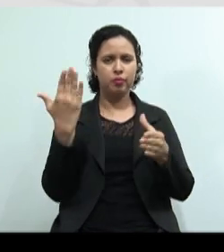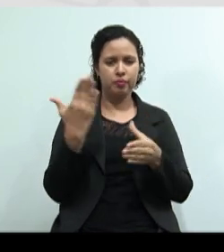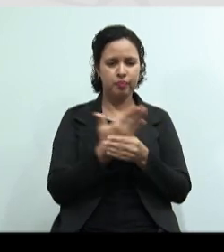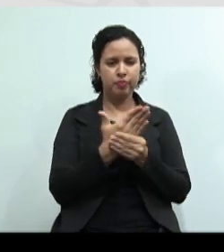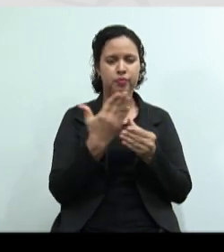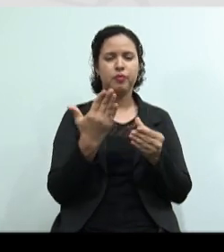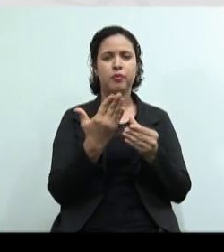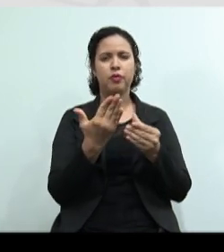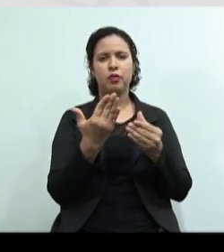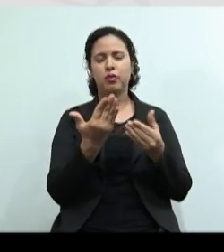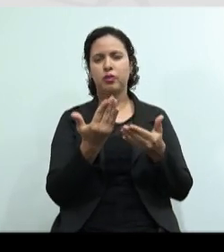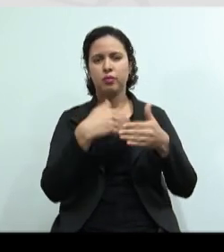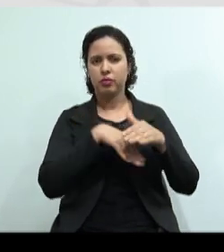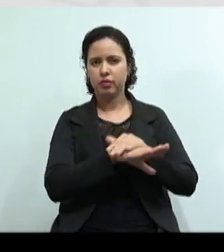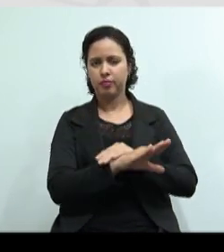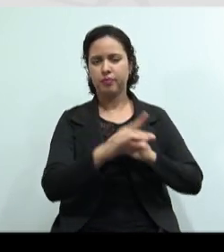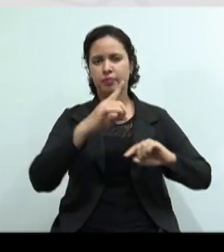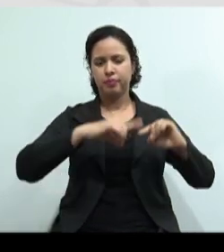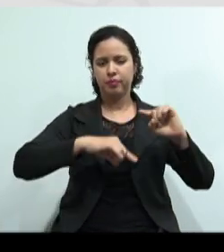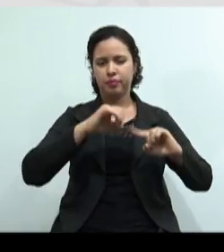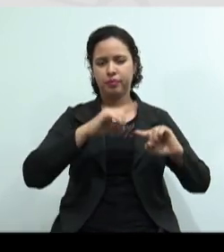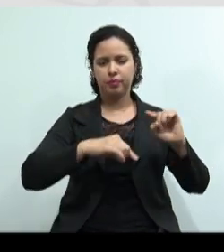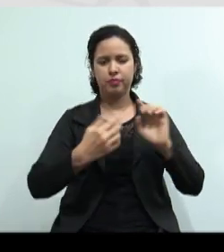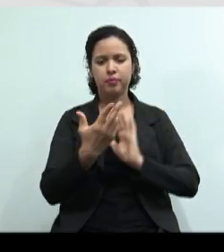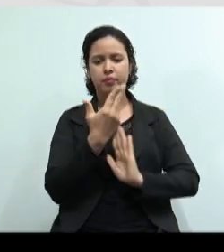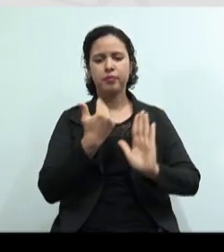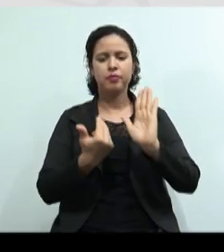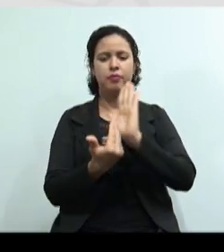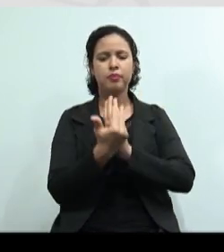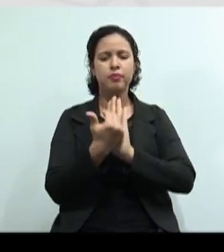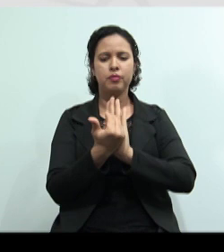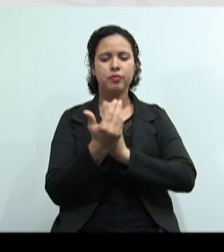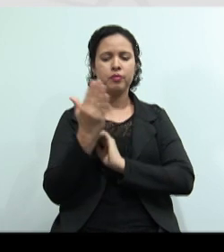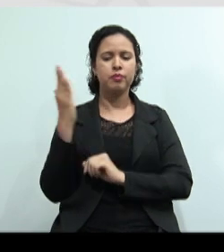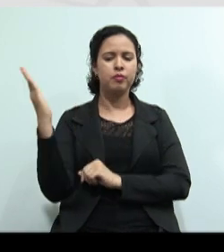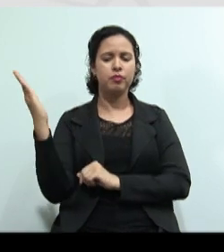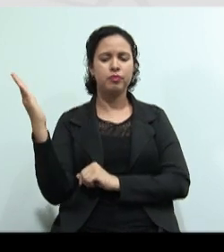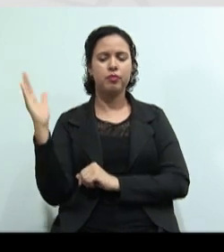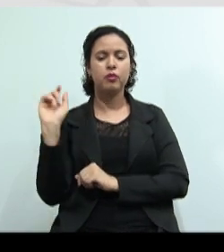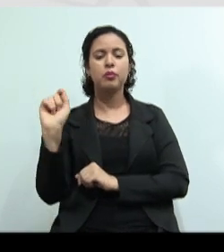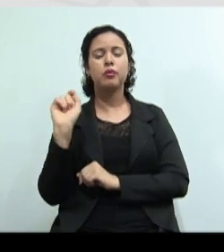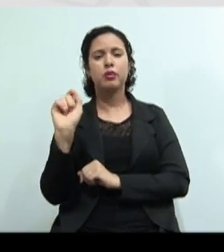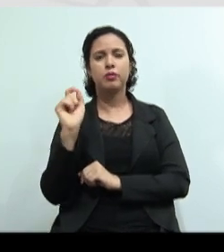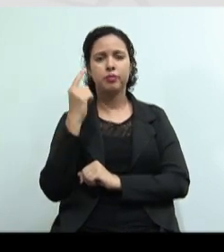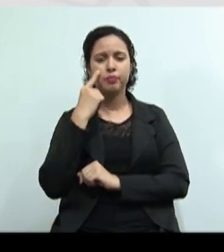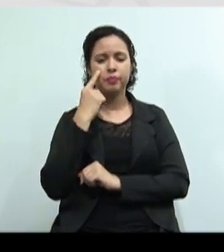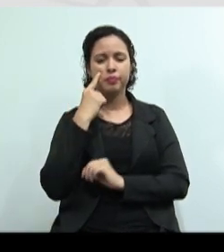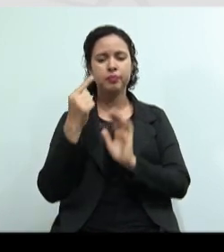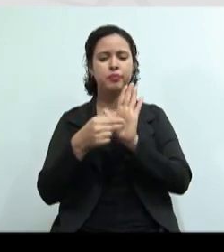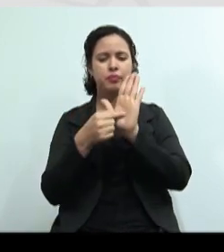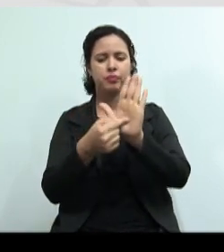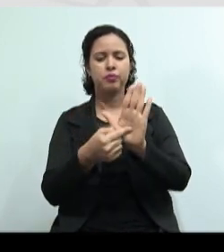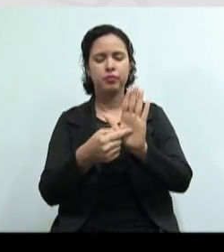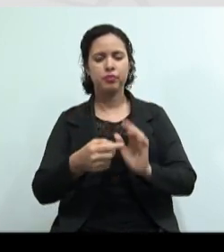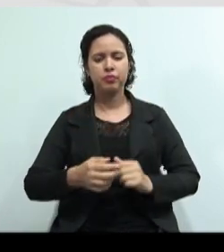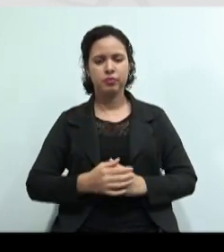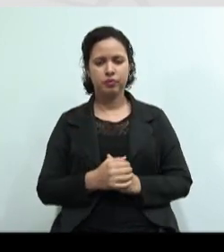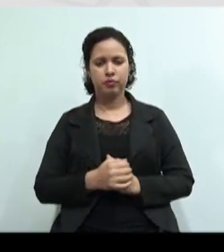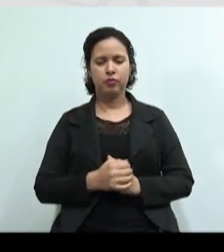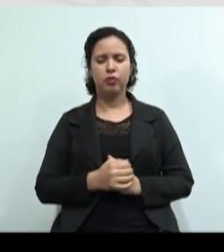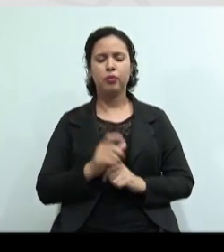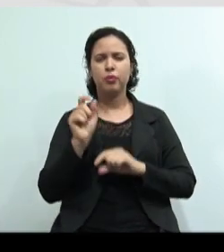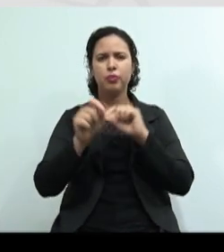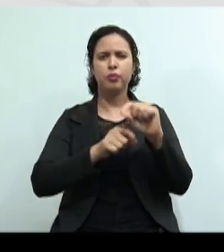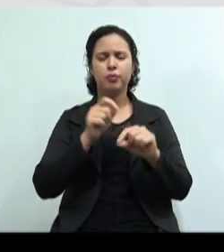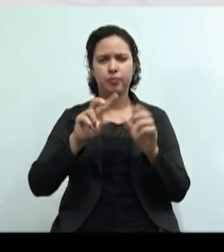guardas de materiais. Então, esse desenho, o que ele demonstra para vocês? Então, vamos ver o que é inventário